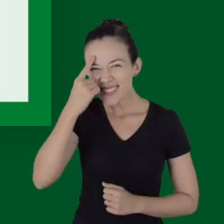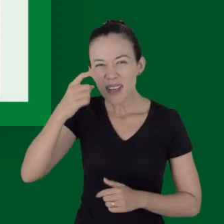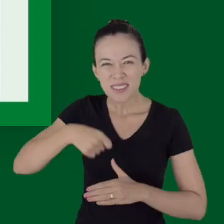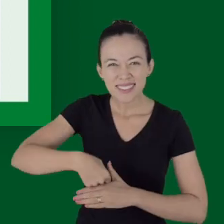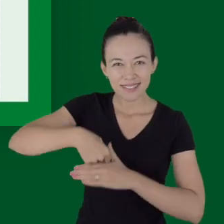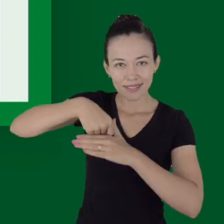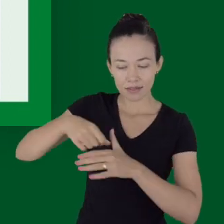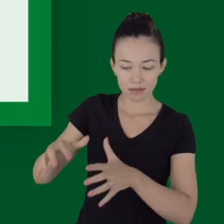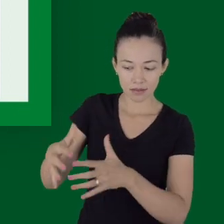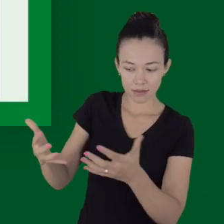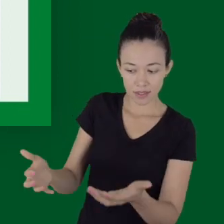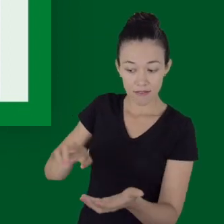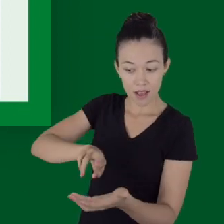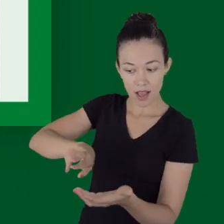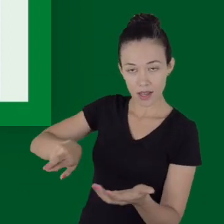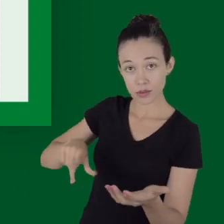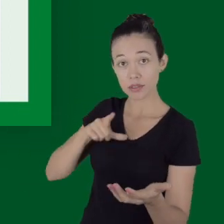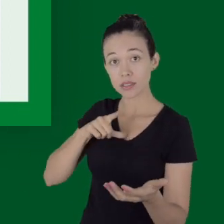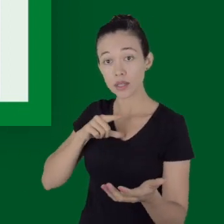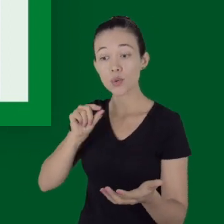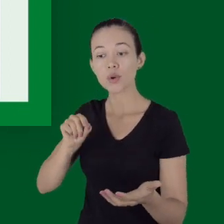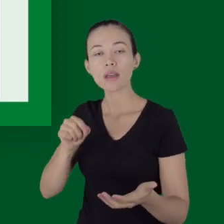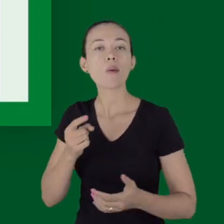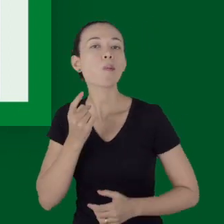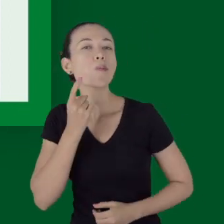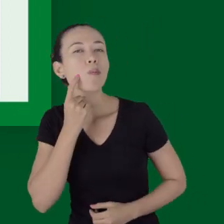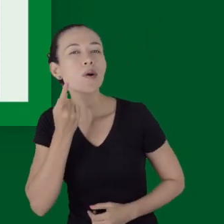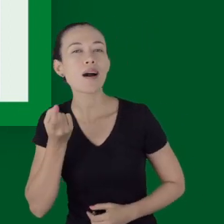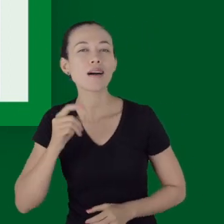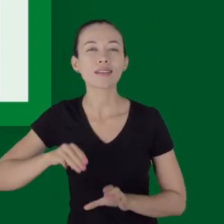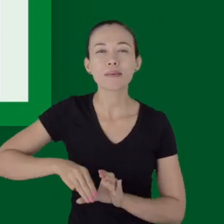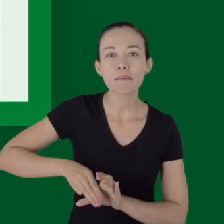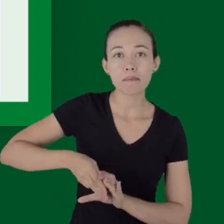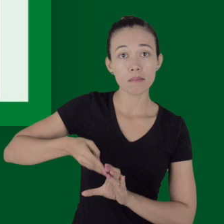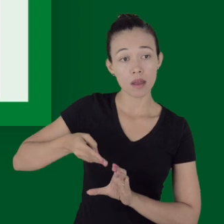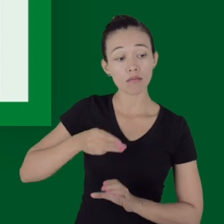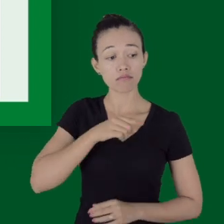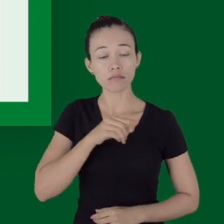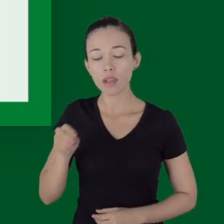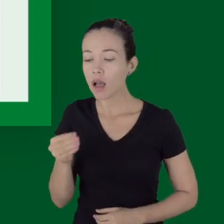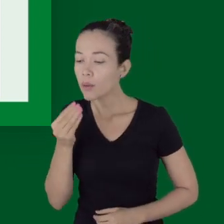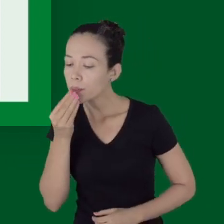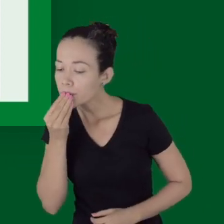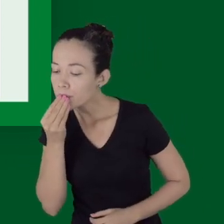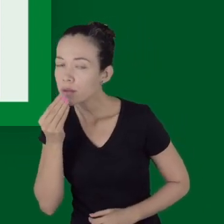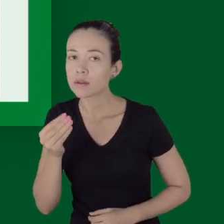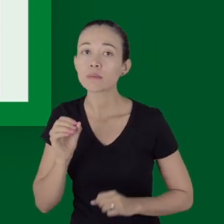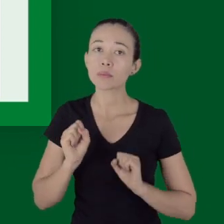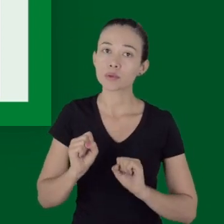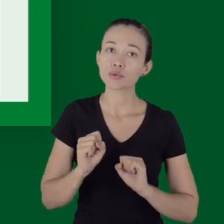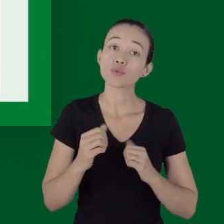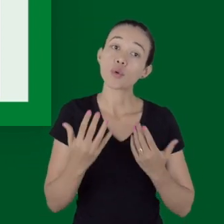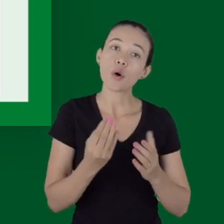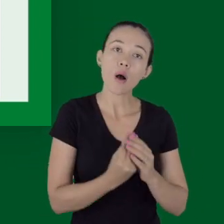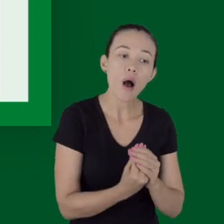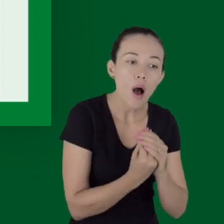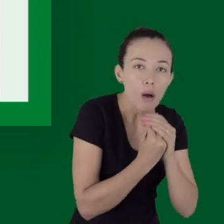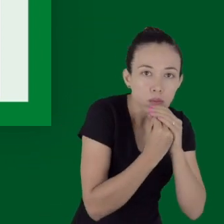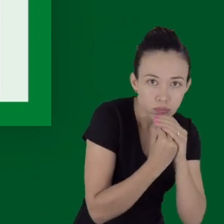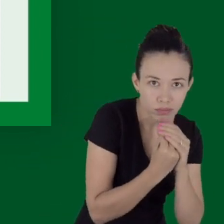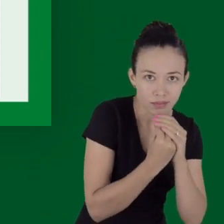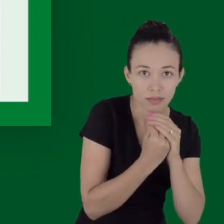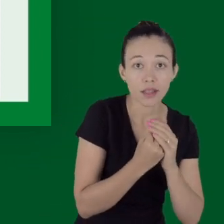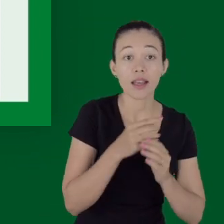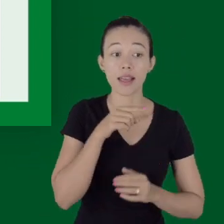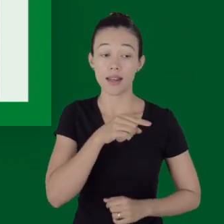usar algo do kit, né, ou a bala, ou o mel, ou mesmo fazer um lanche, caso ela não esteja não